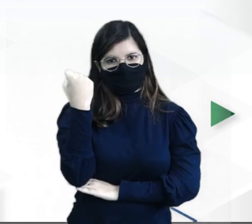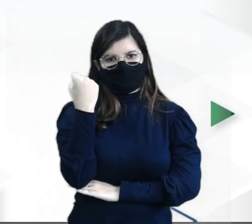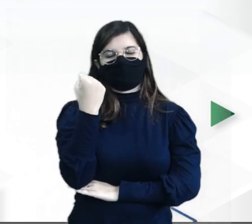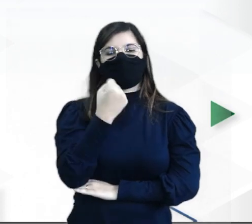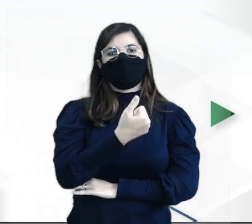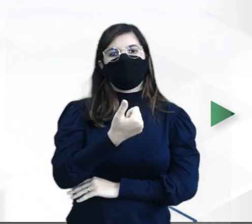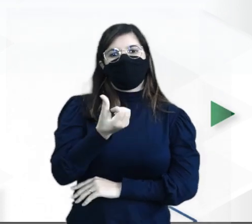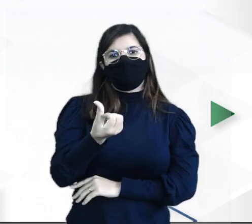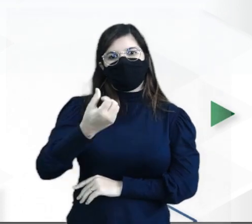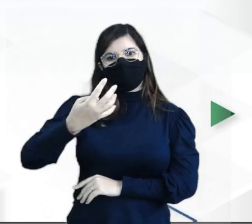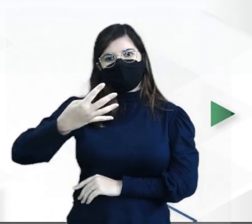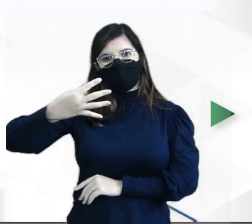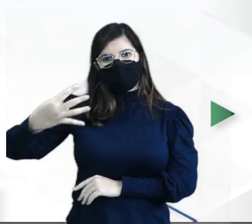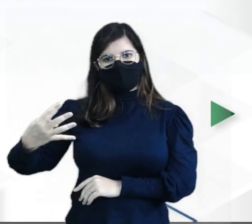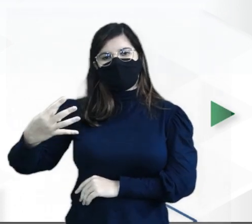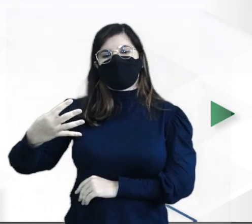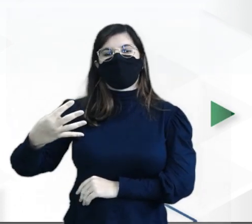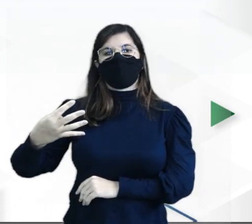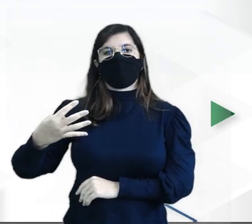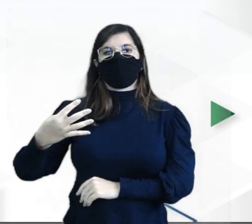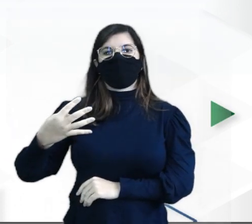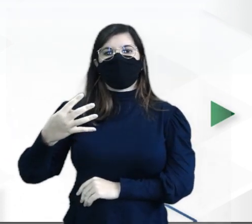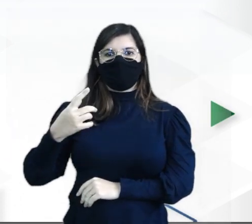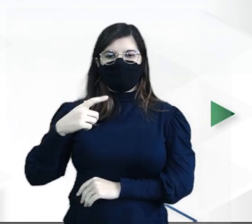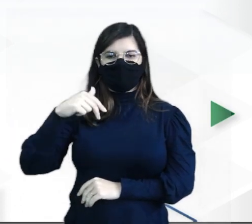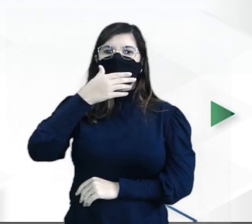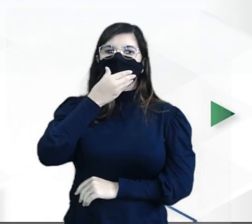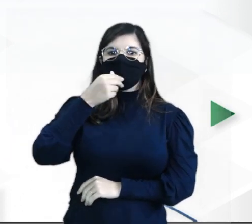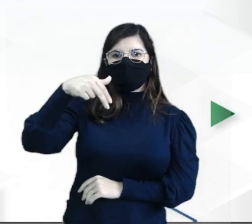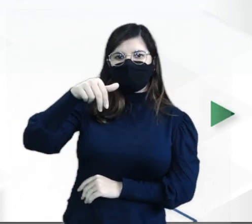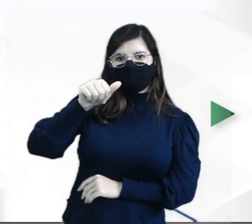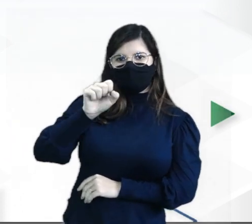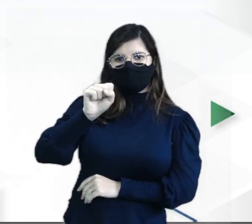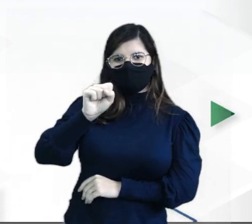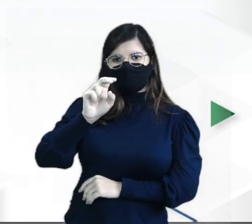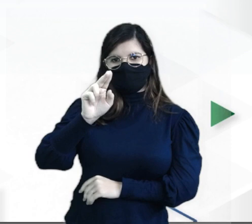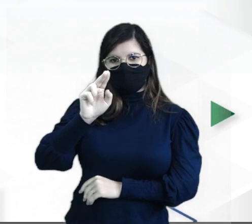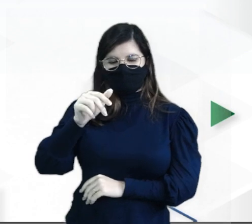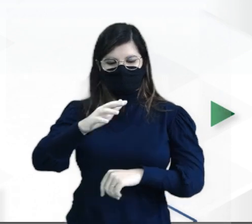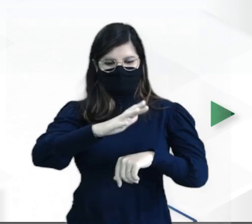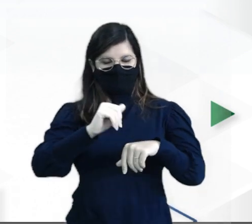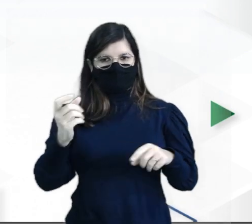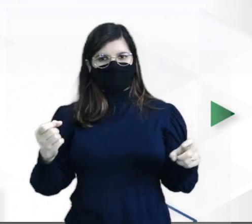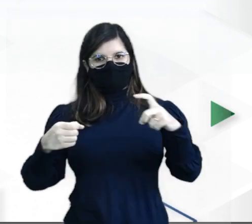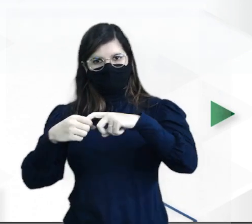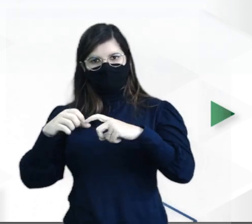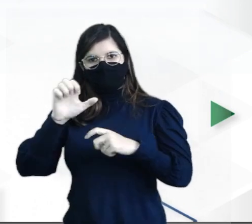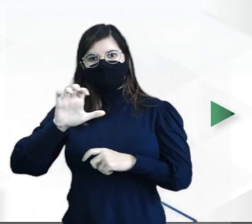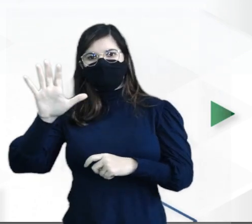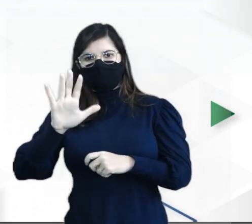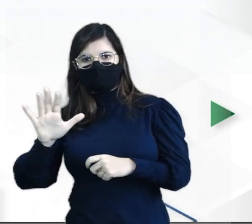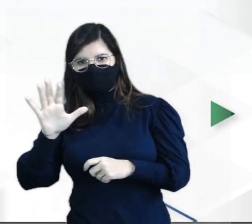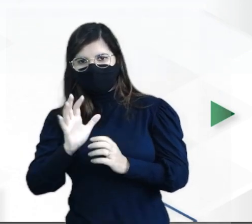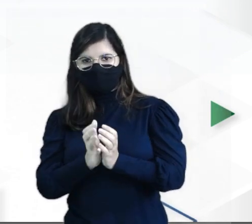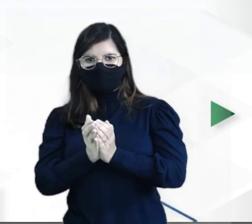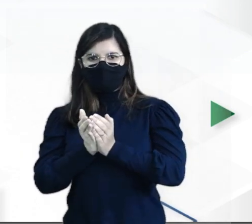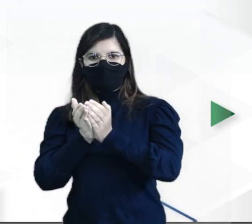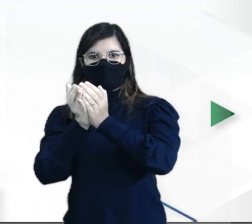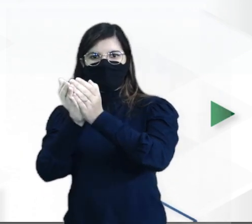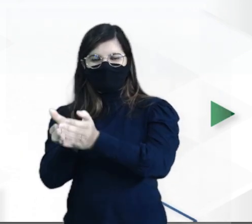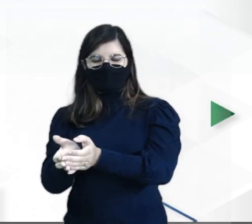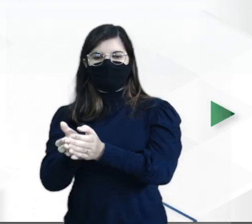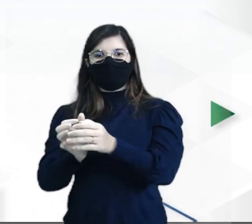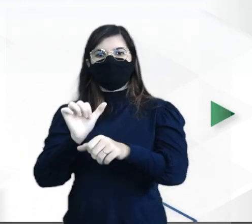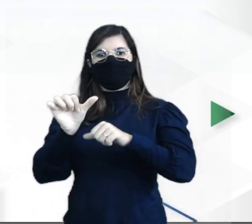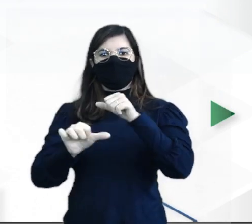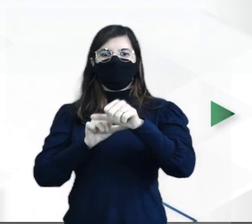partir de 1644 quando na sal foi chamado de volta para Europa e a companhia das línguas ocidentais mudou o